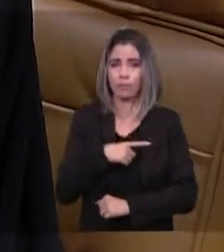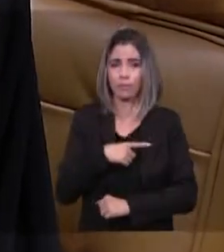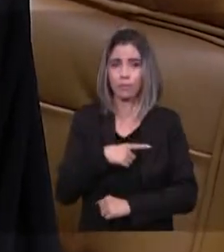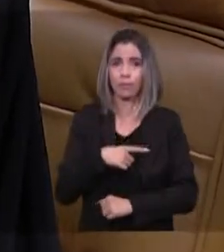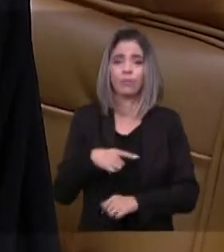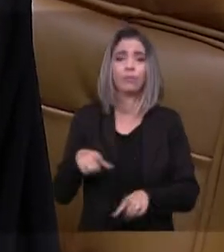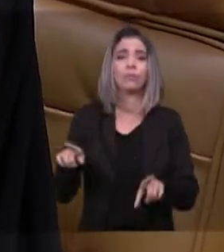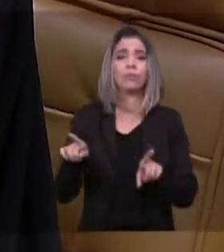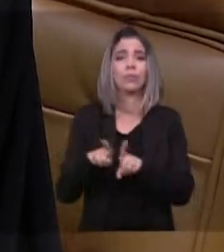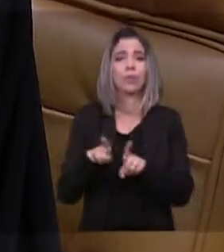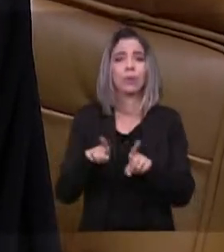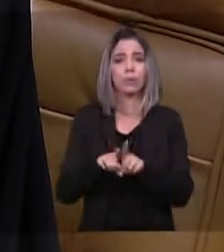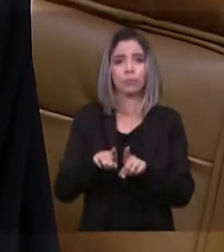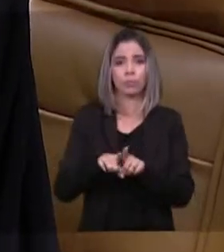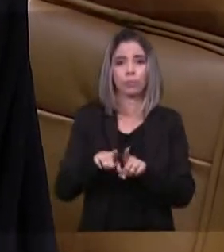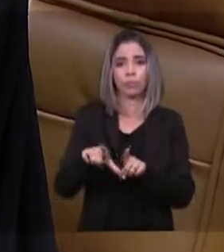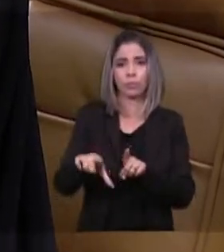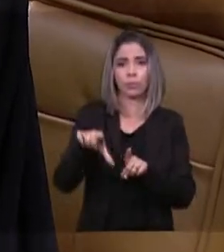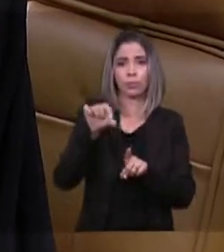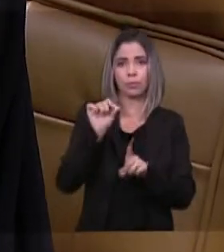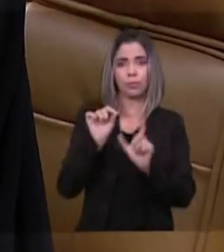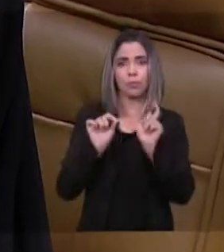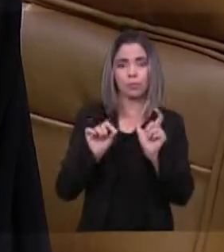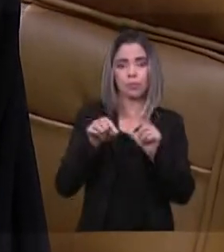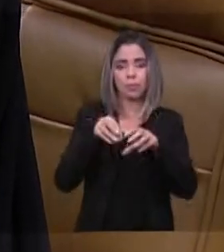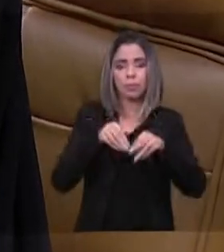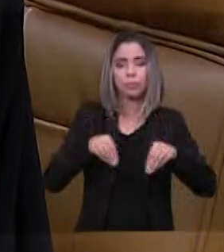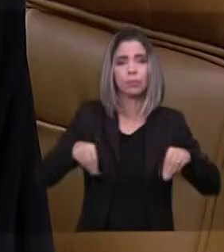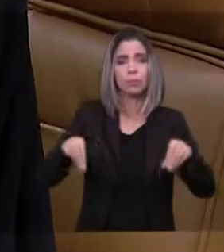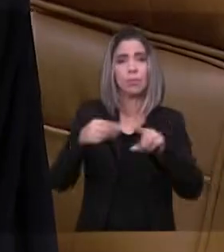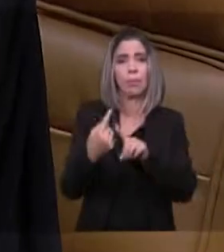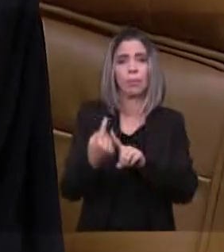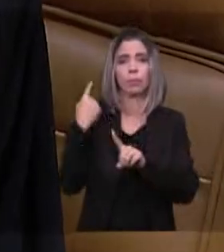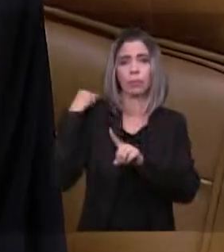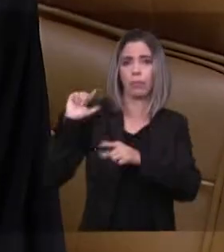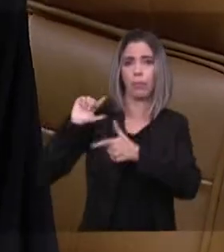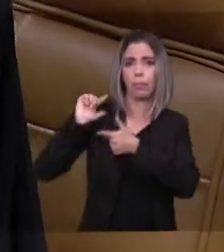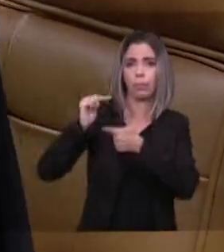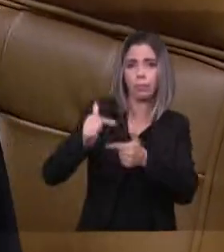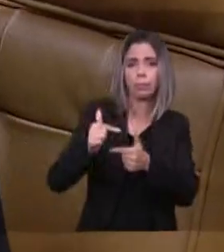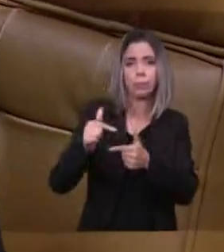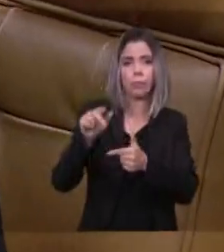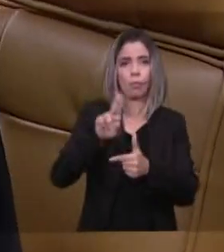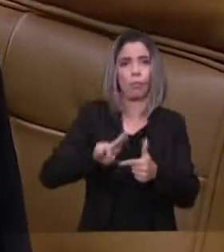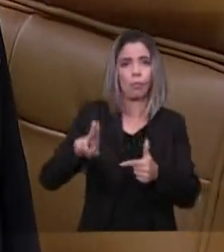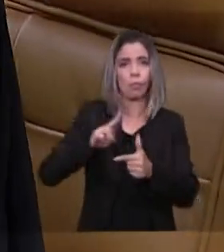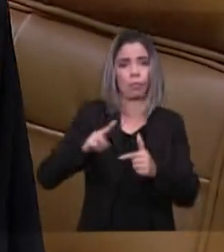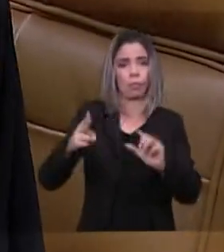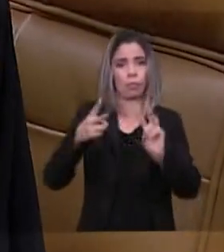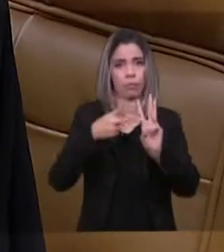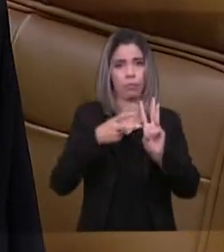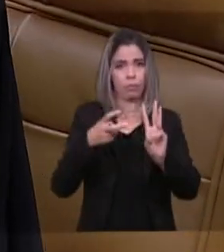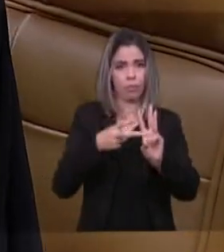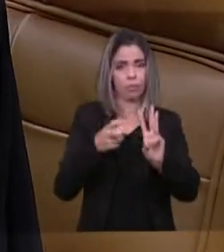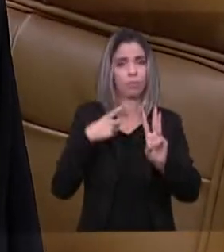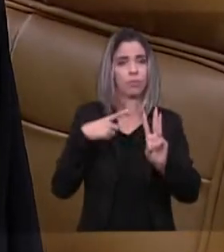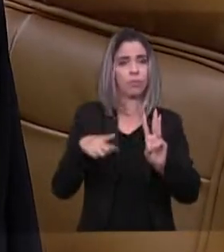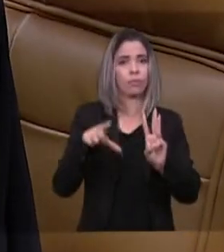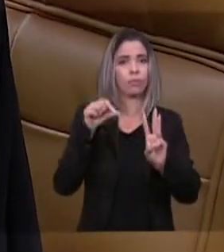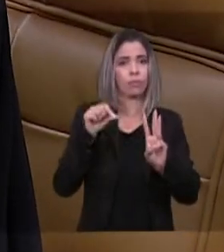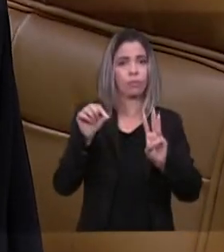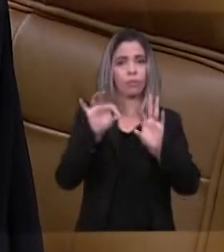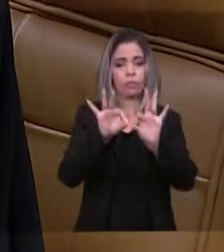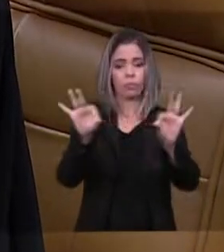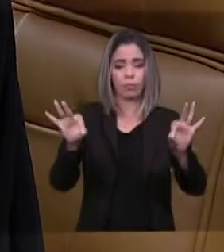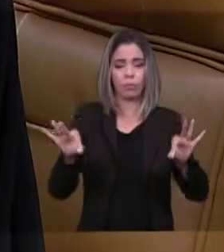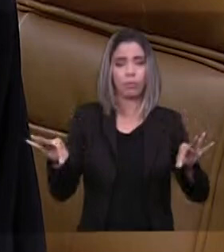pela terminologia terras tradicionalmente ocupadas pelos índios, o texto constitucional escolheu o critério para a definição da terra